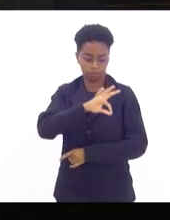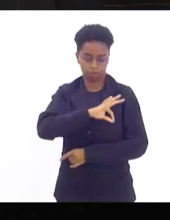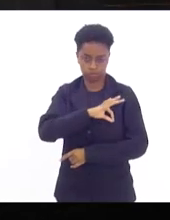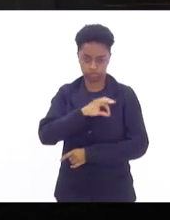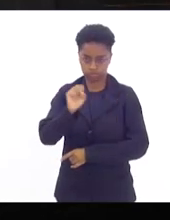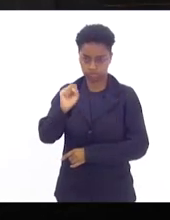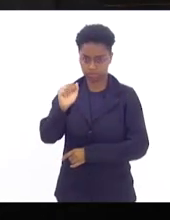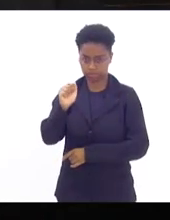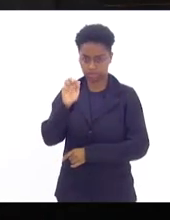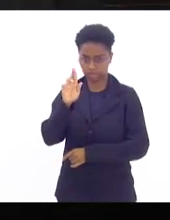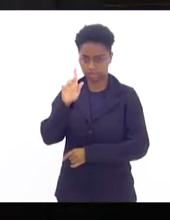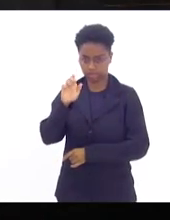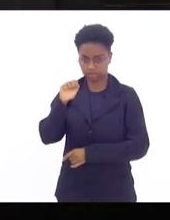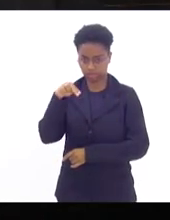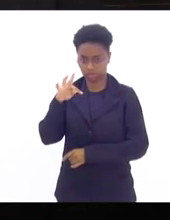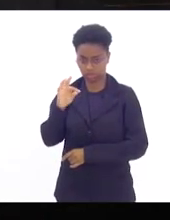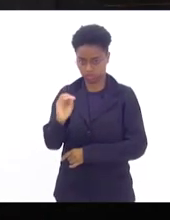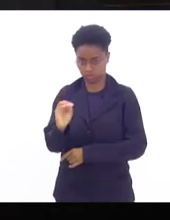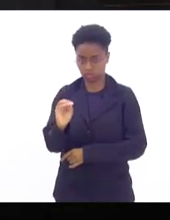Militar